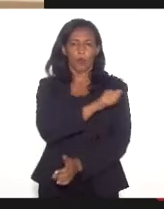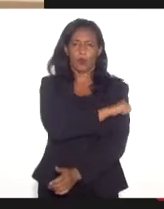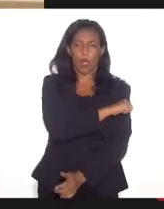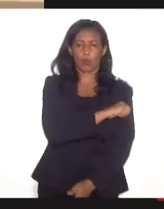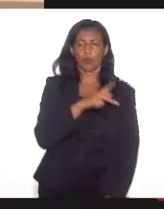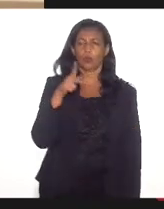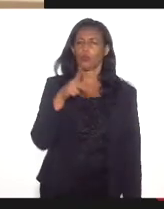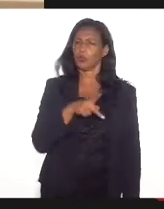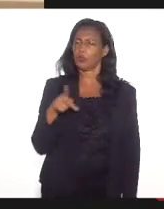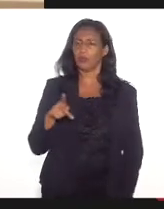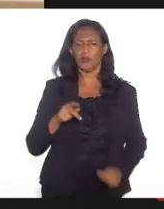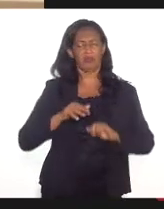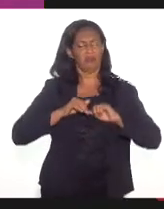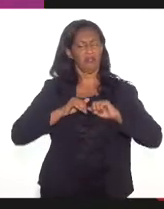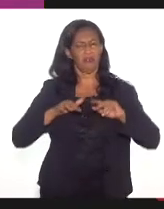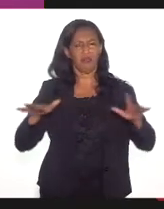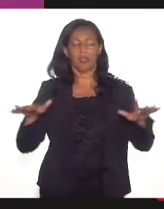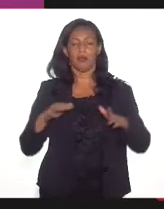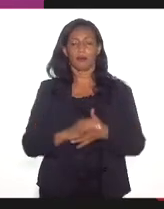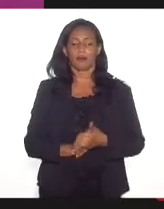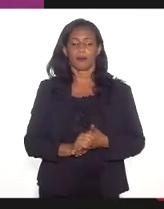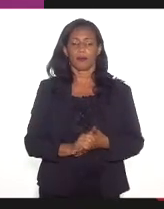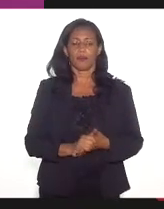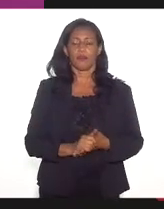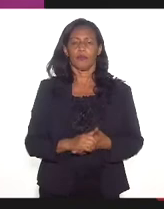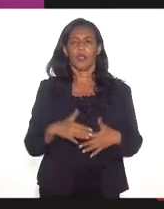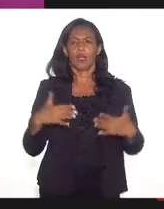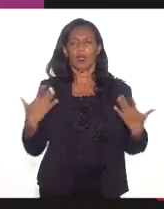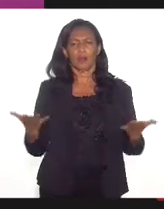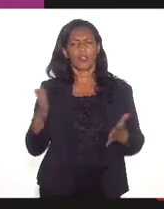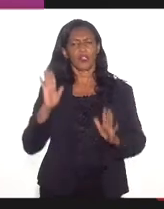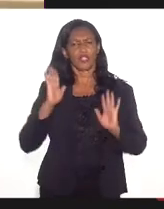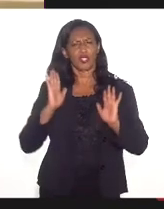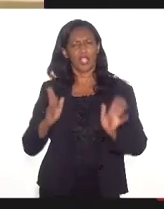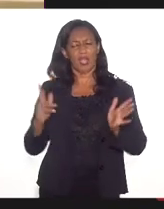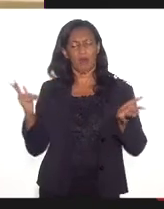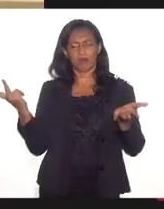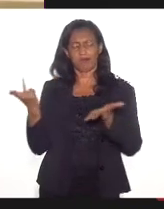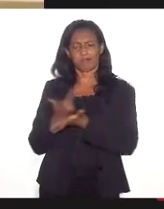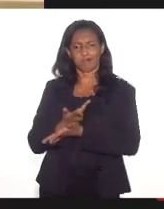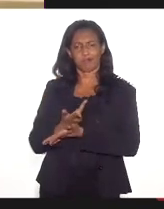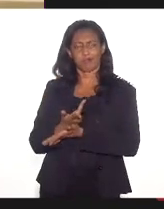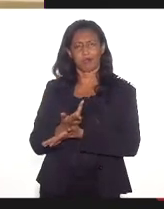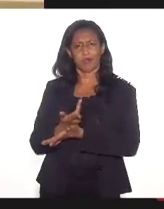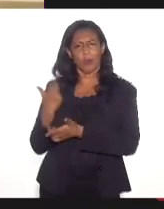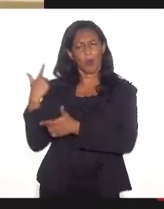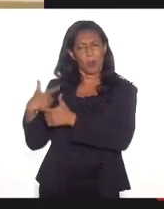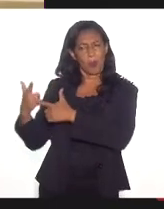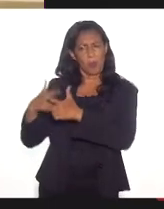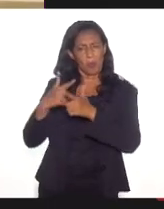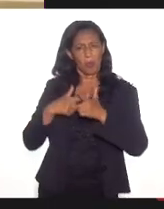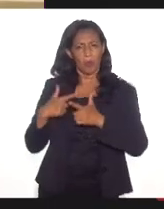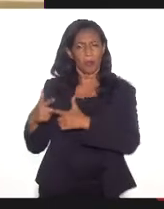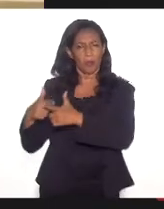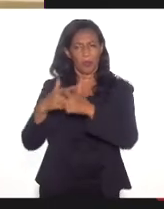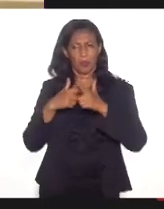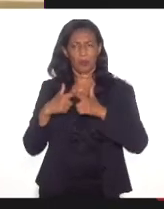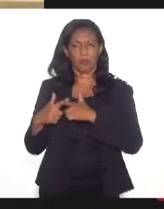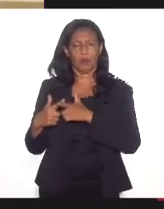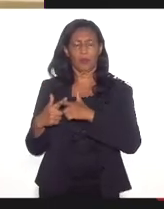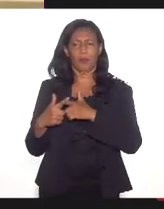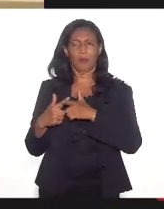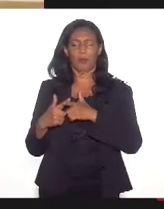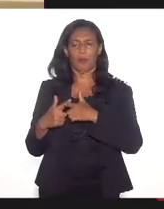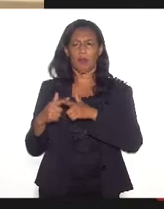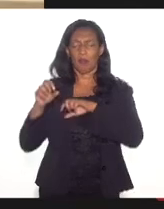professores, enfim, uma situação já de vulnerabilidade, de uma situação já de precariedade com relação ao